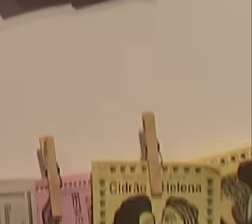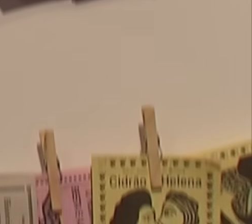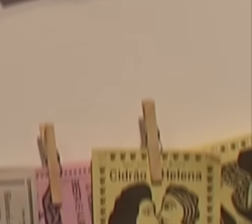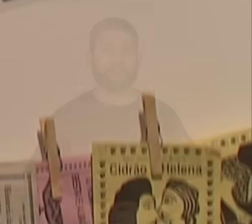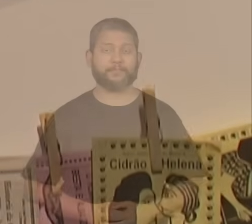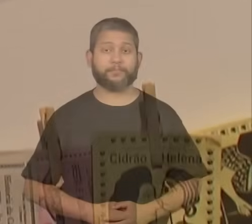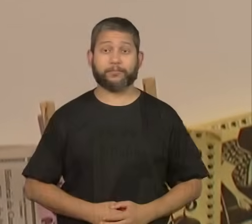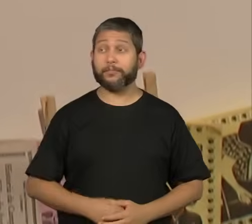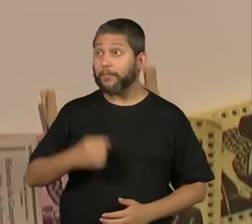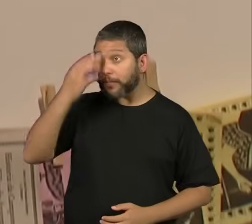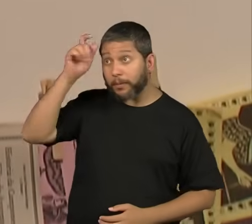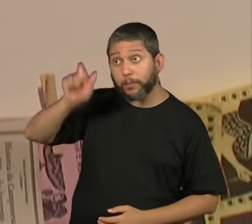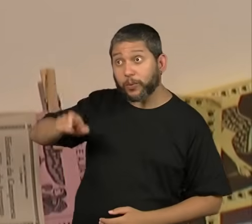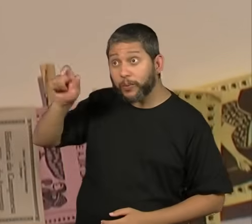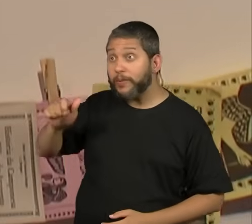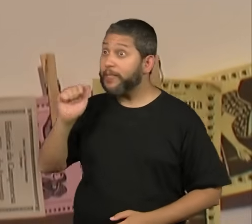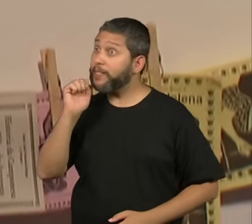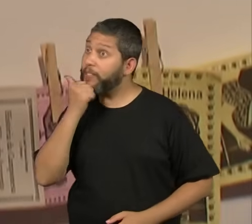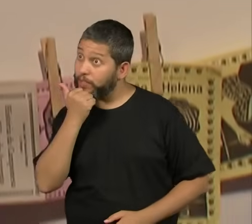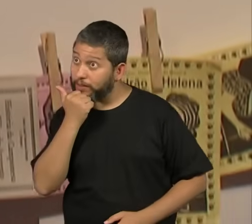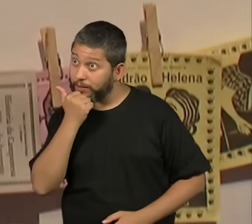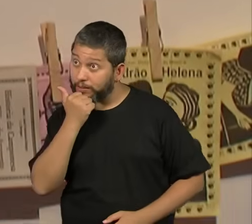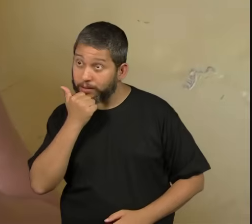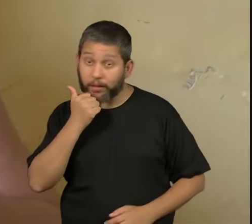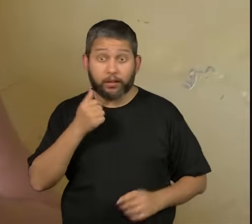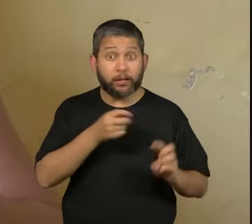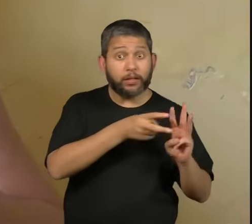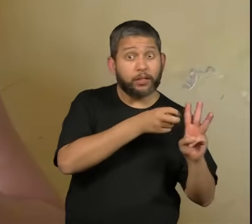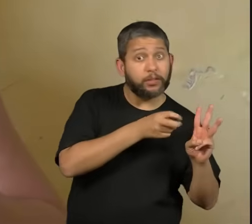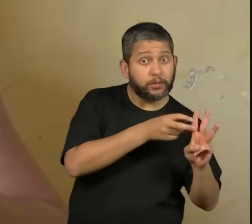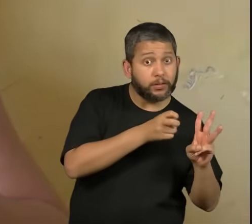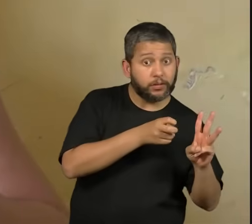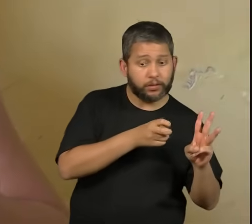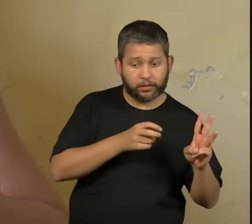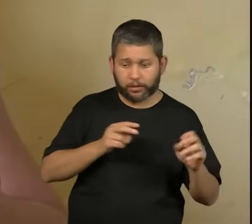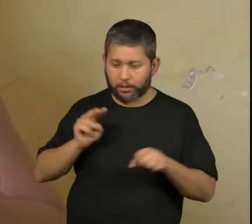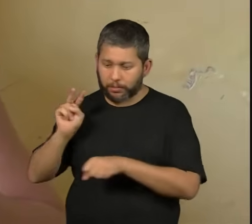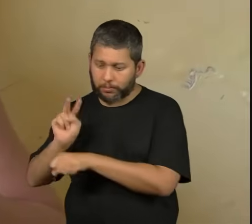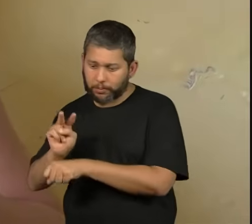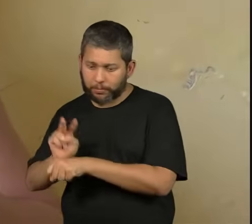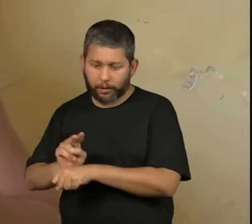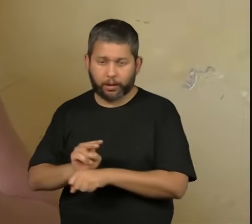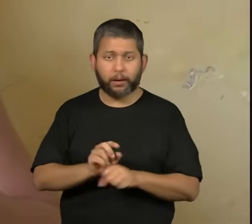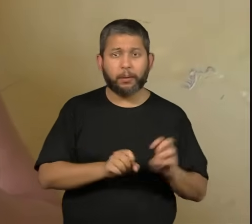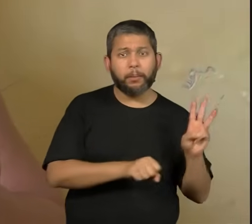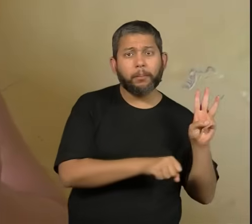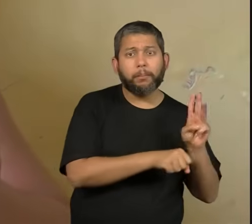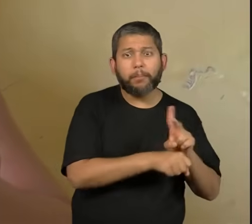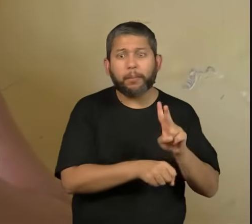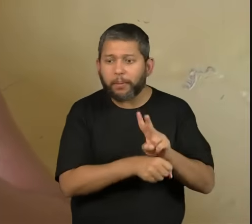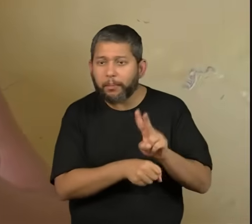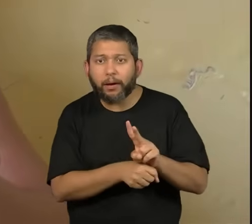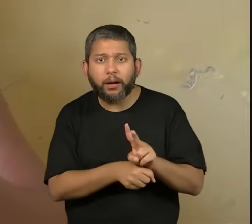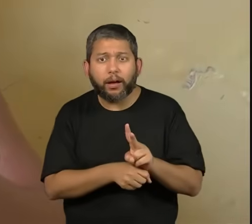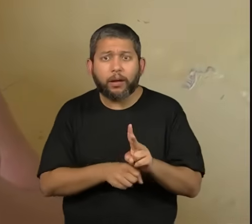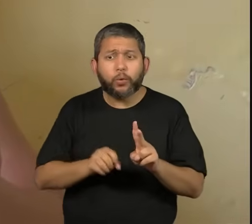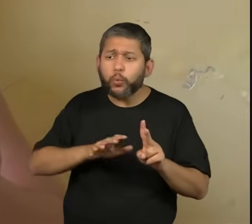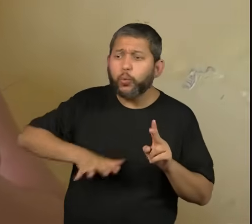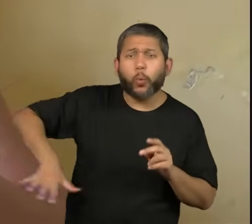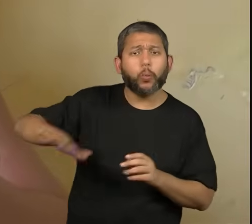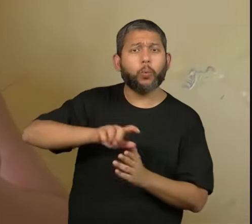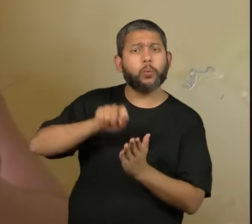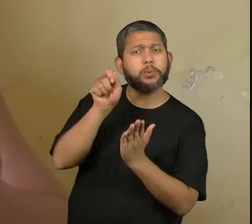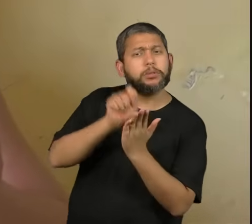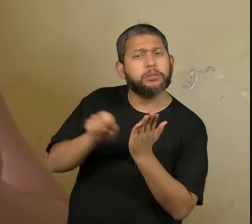Cientistas como indígenas e ribeirinhos a mantêm. Escritores, jornalistas cuidam dela também. Posso contar